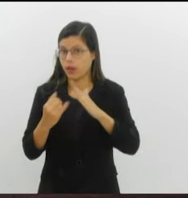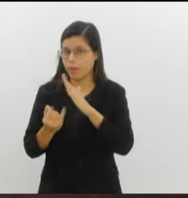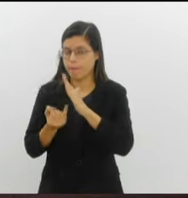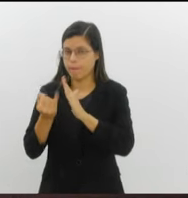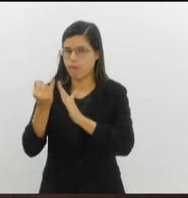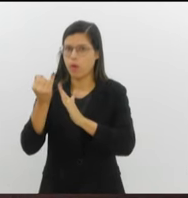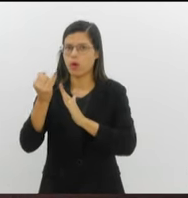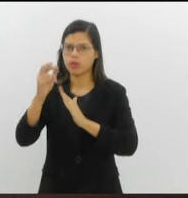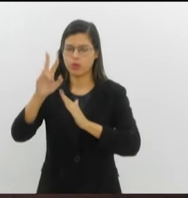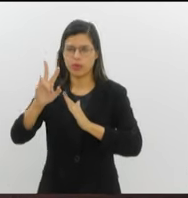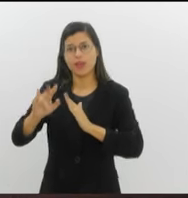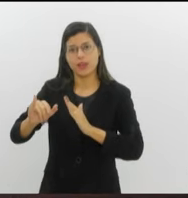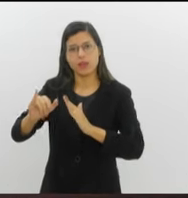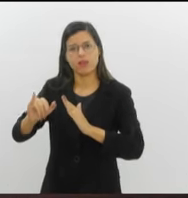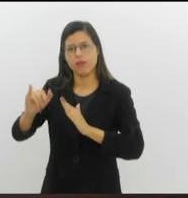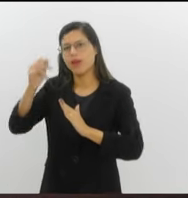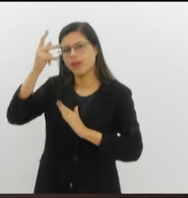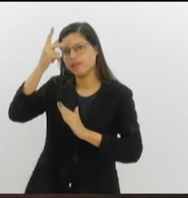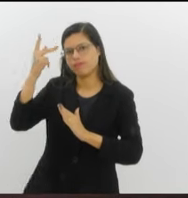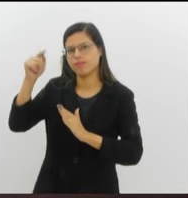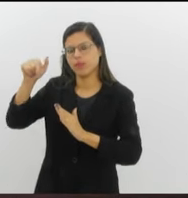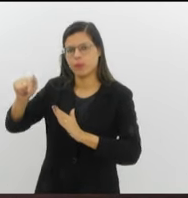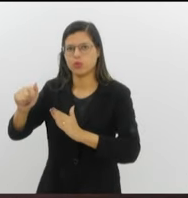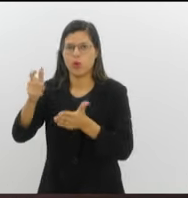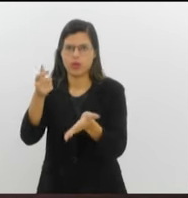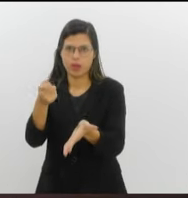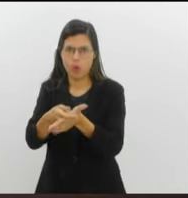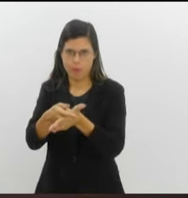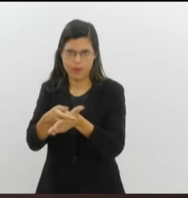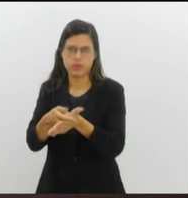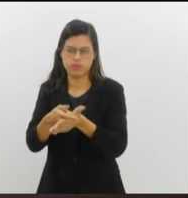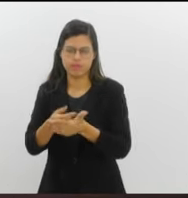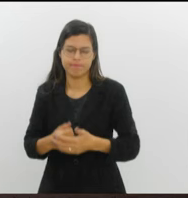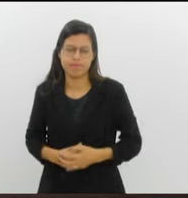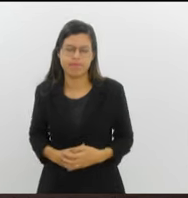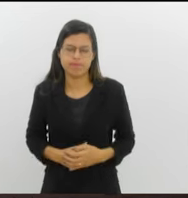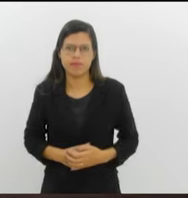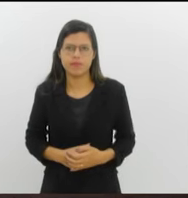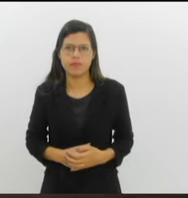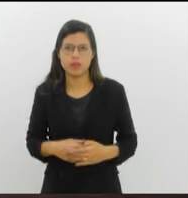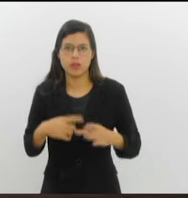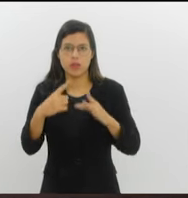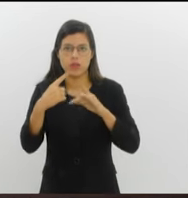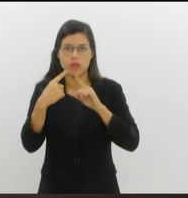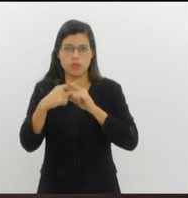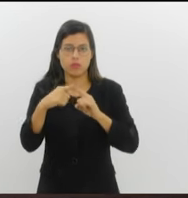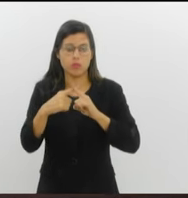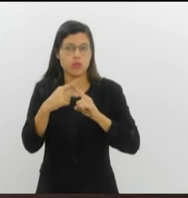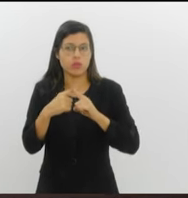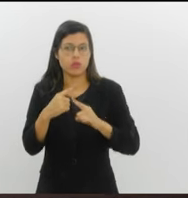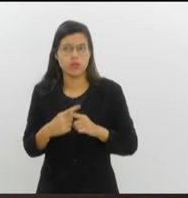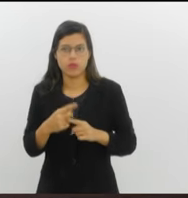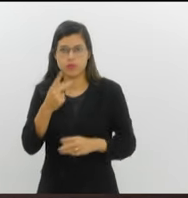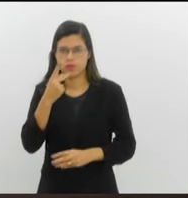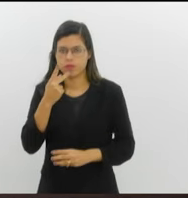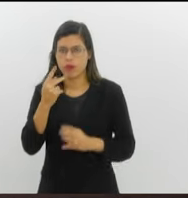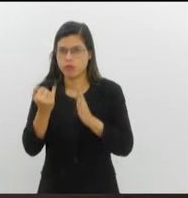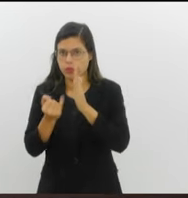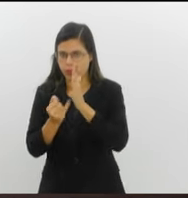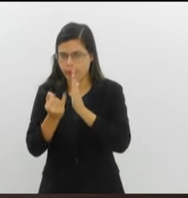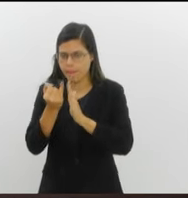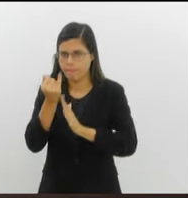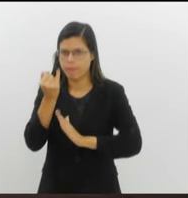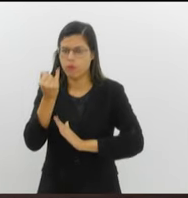vão recair sobre o consumidor final. E por que digo que a taxação